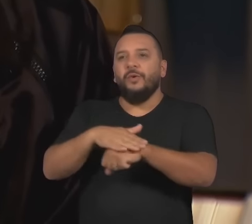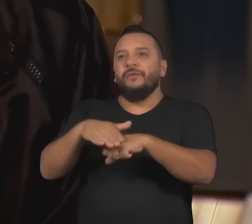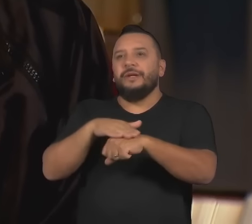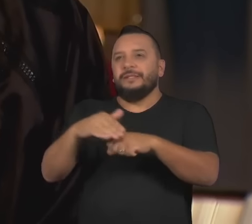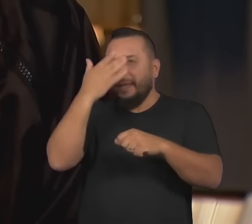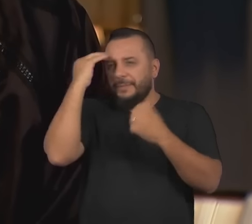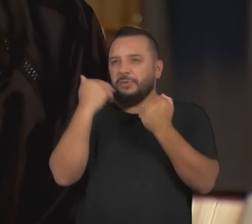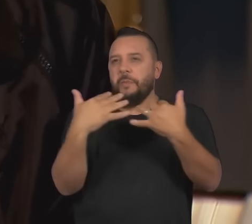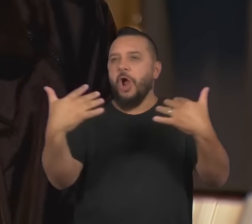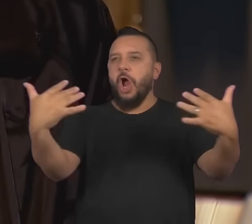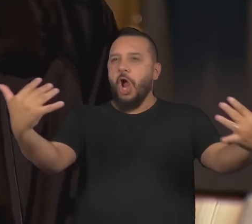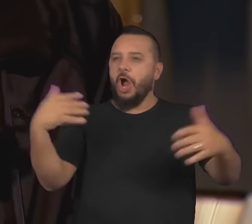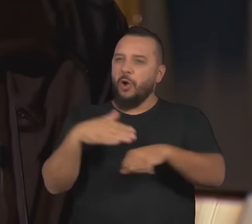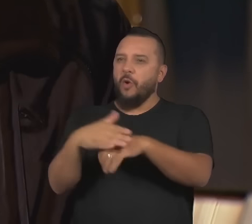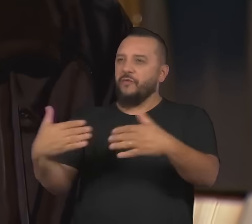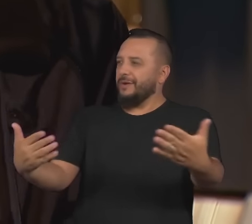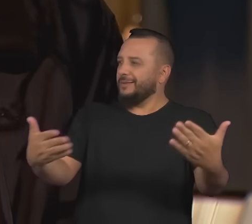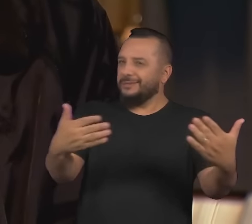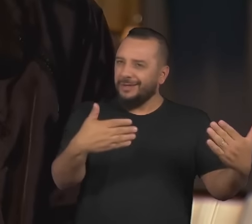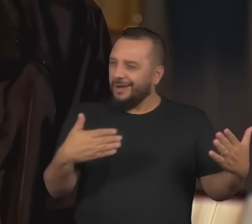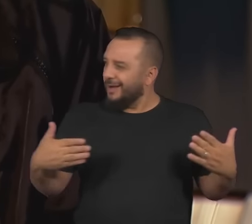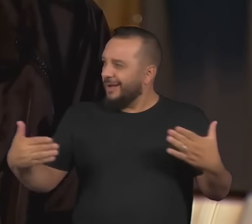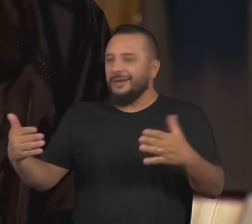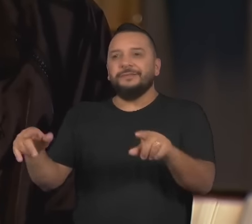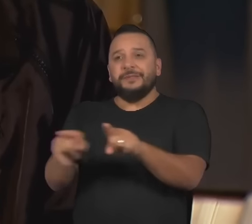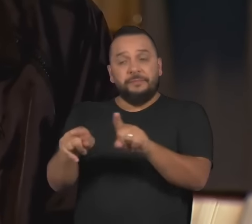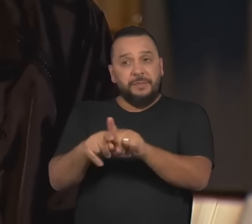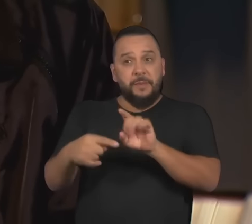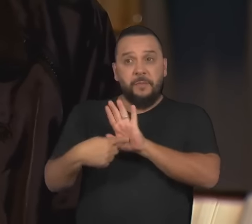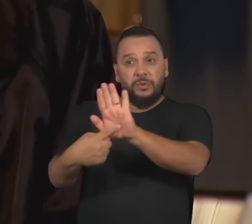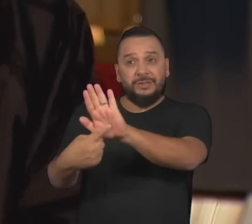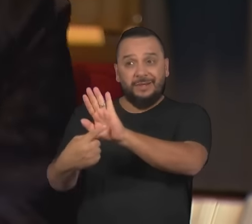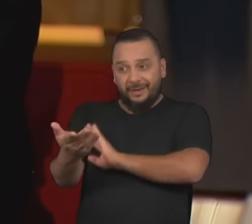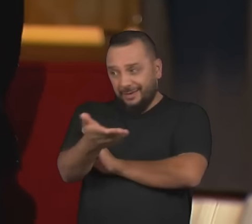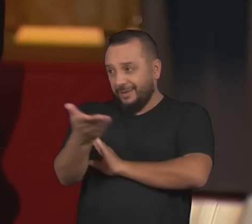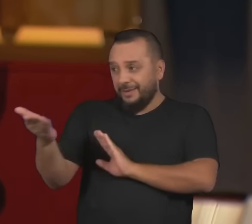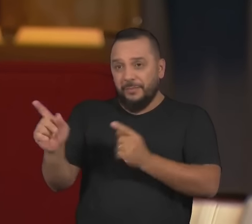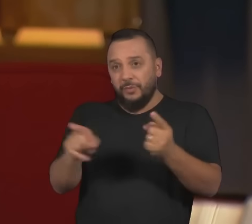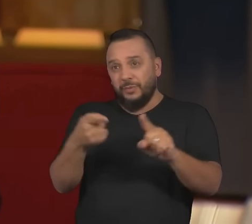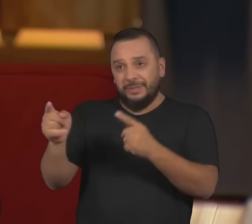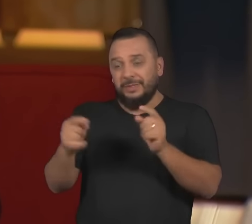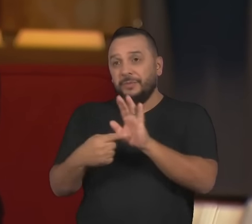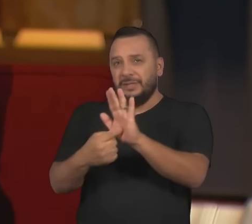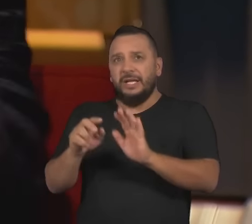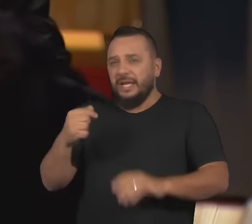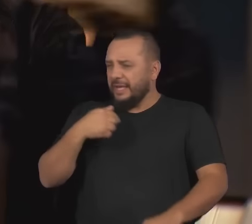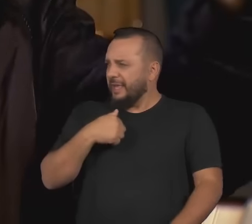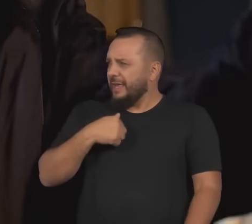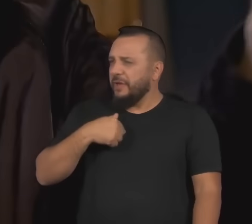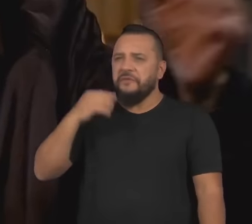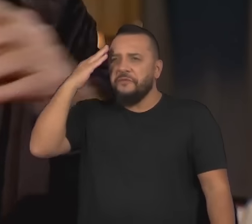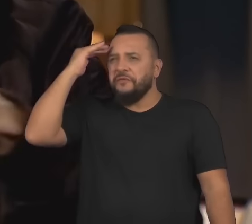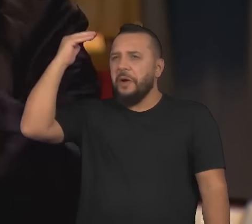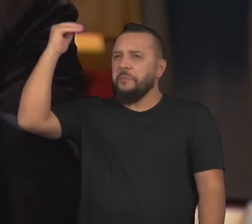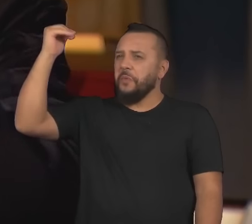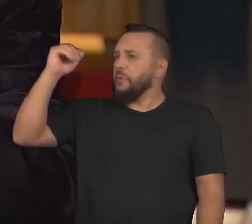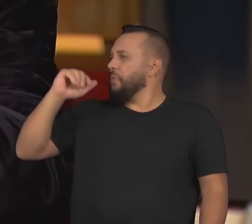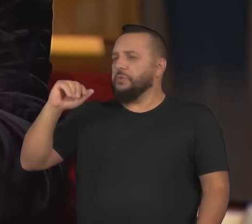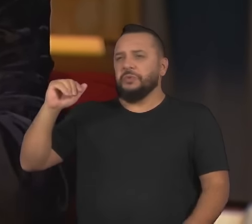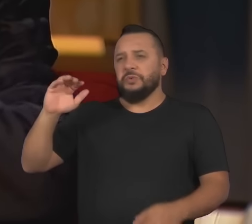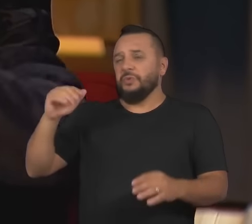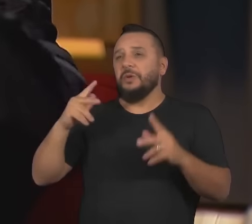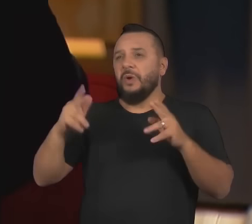grande público. Se eu não sou um artista de massa, isso é outra conversa. Não sou uma Anitta, não